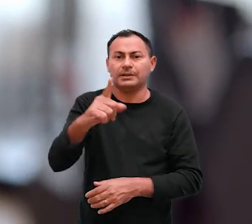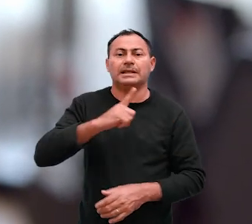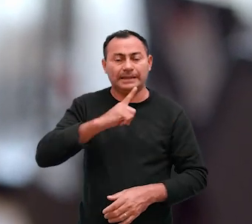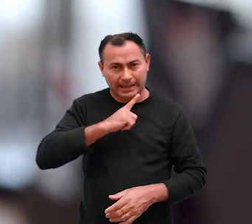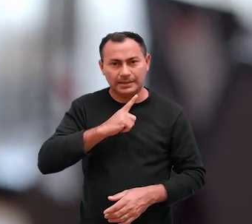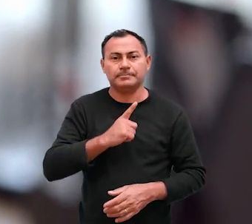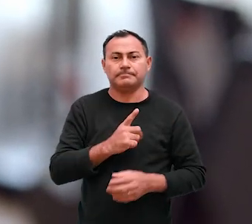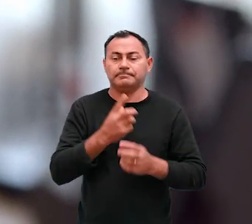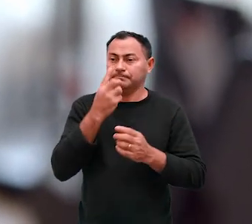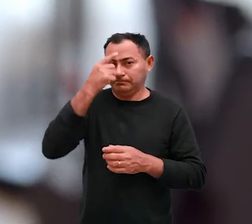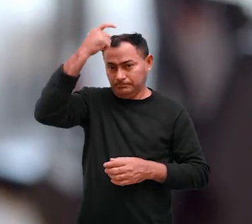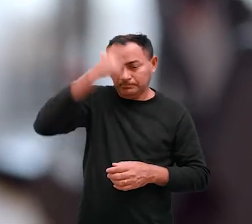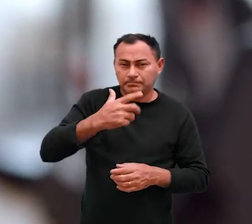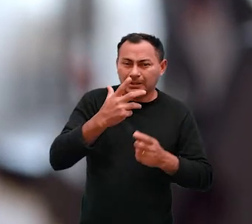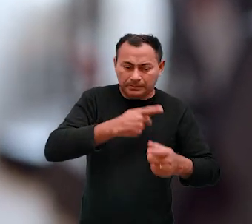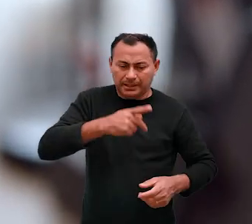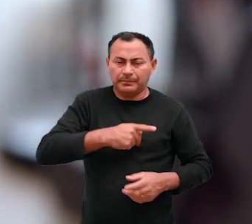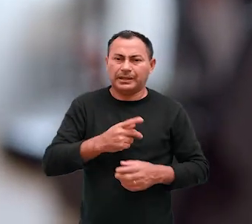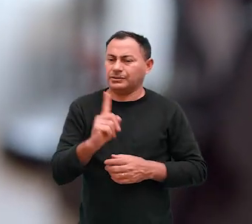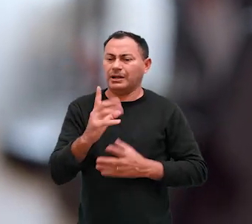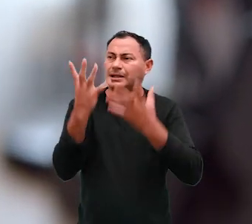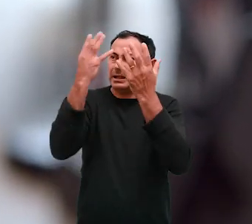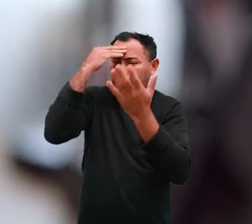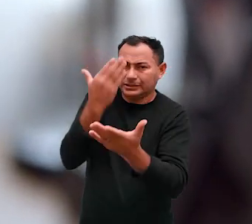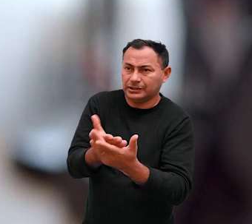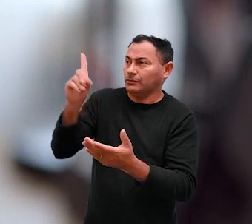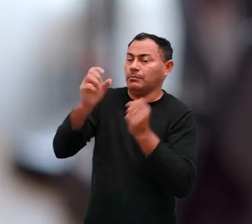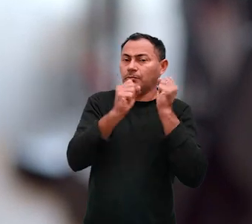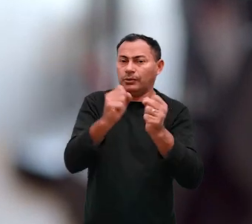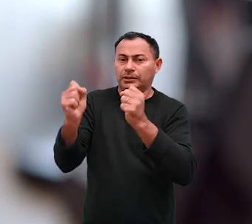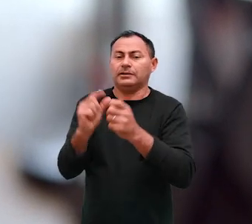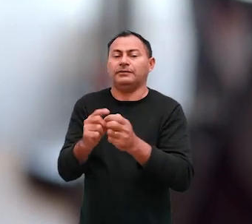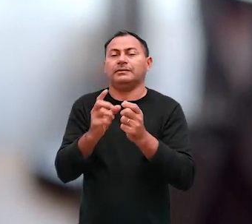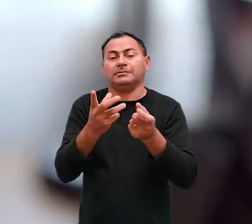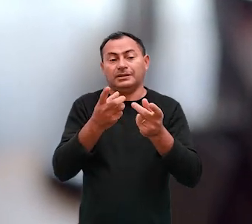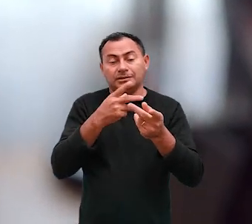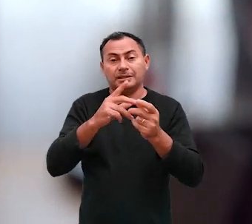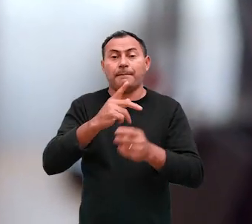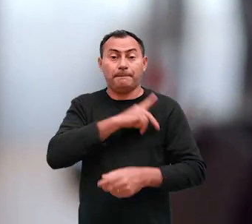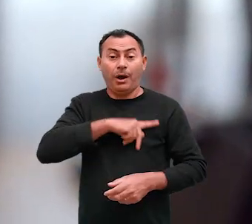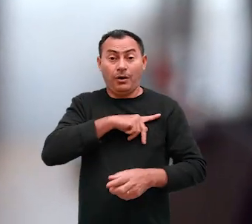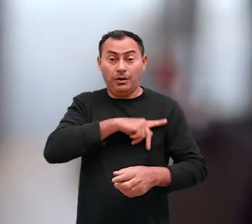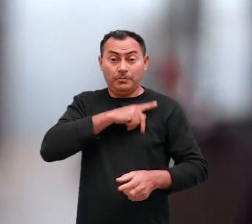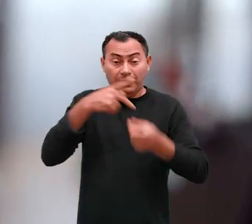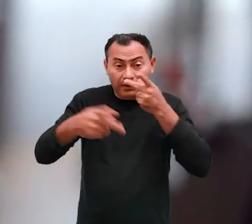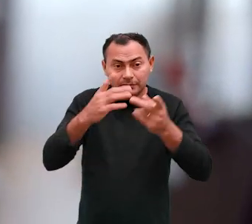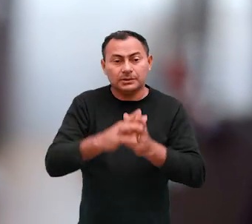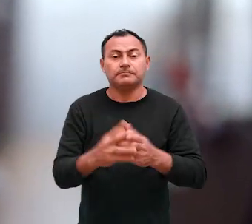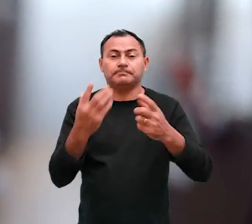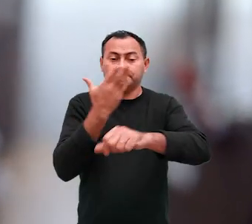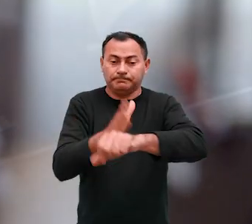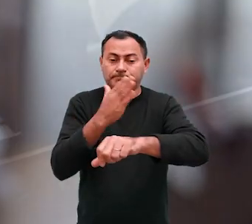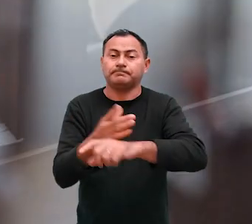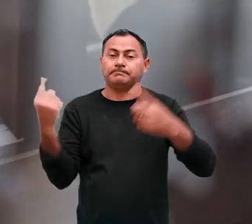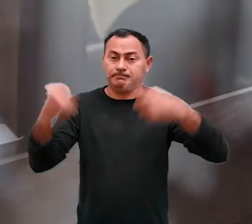Você tem a aparência de piedade, mas nega o seu poder, parafraseando o apóstolo Paulo? Esse é um desafio que deveria ser encarado